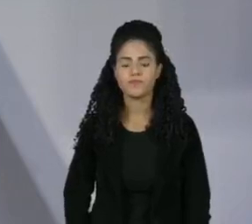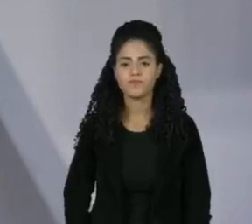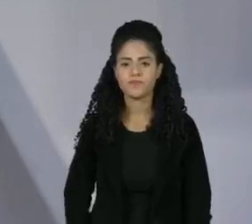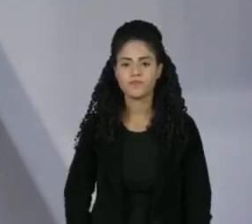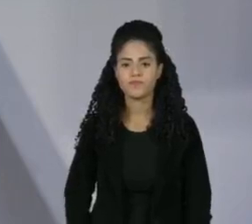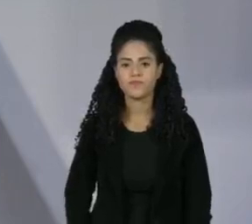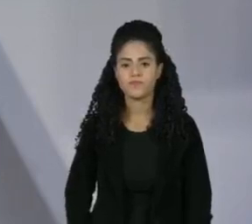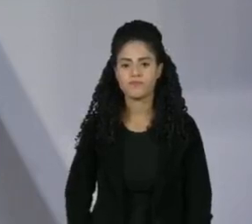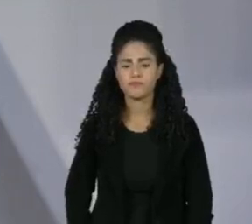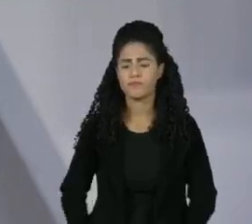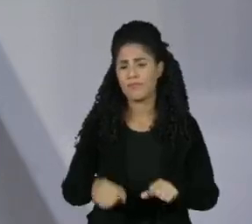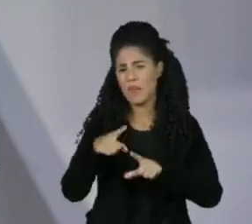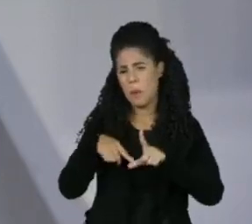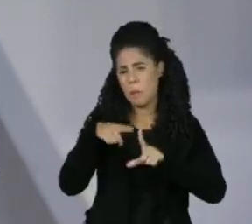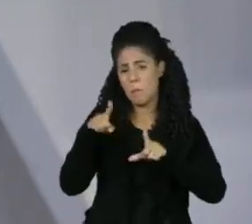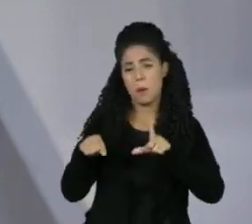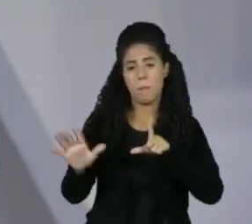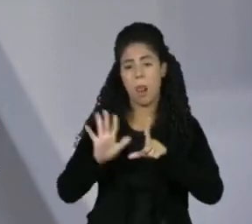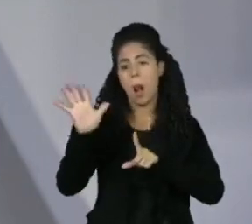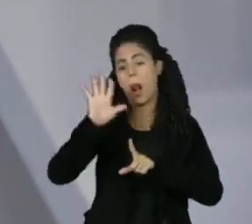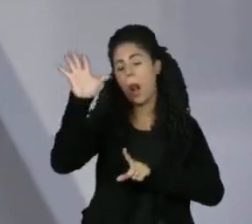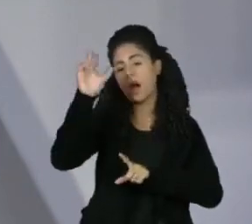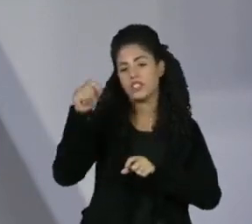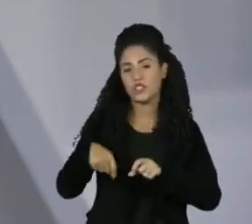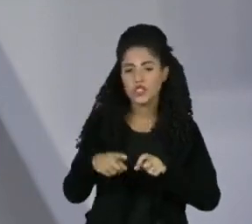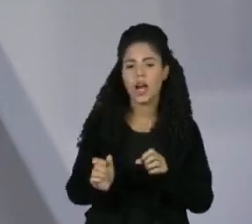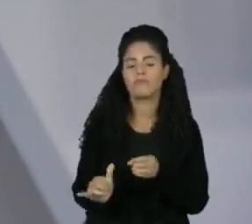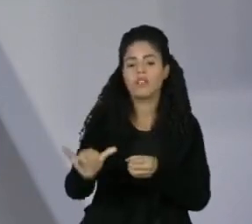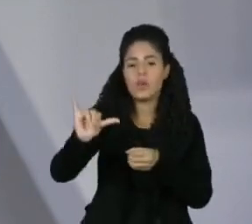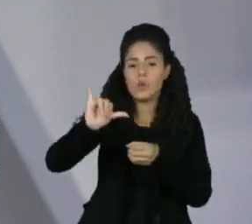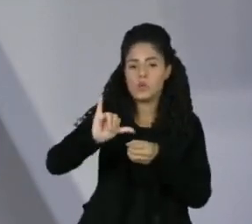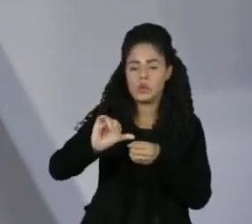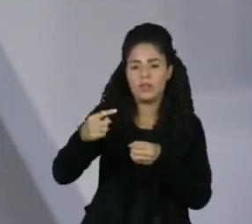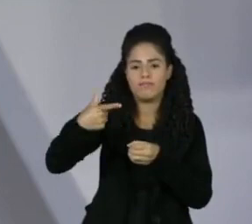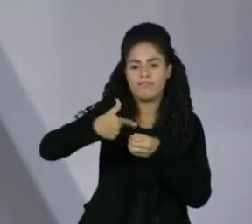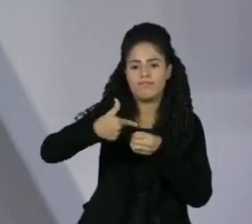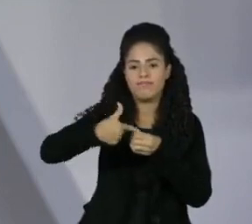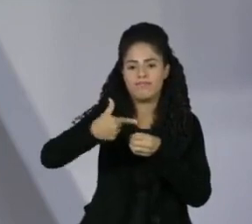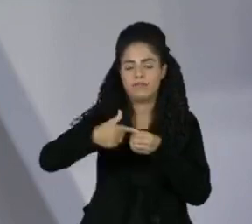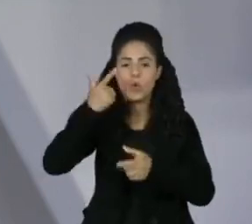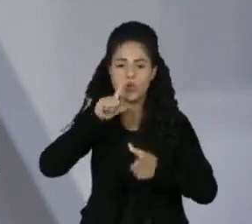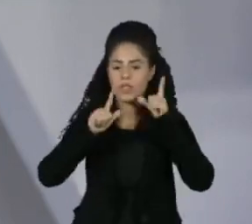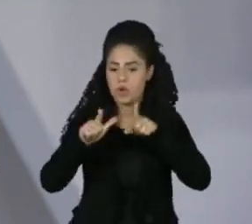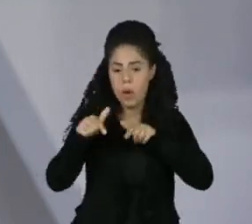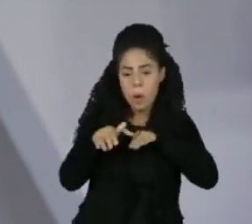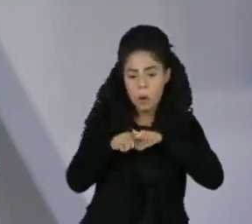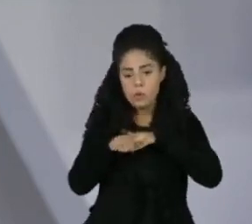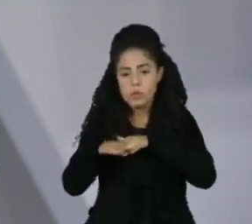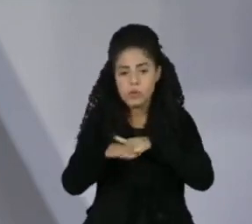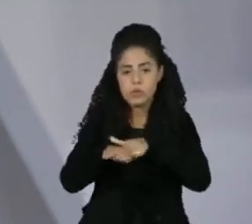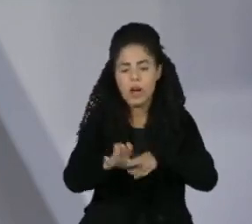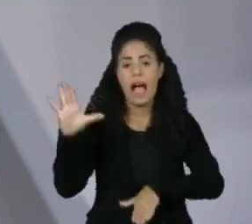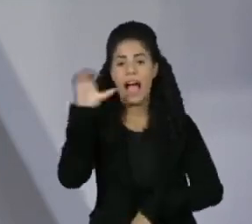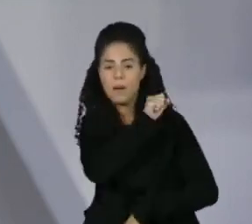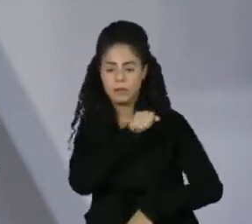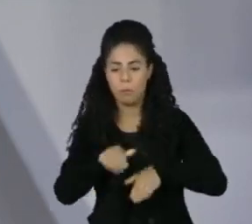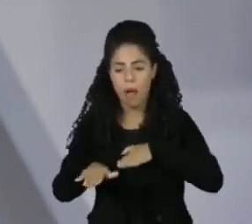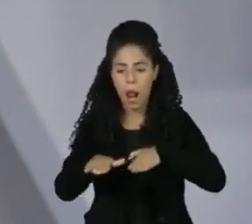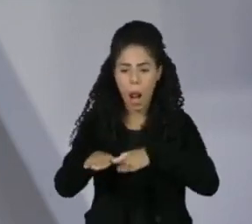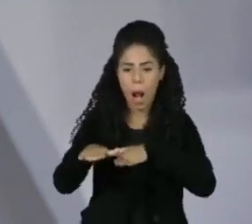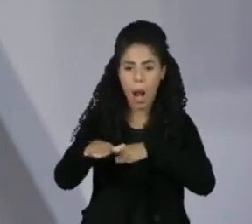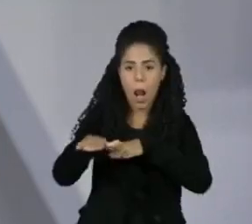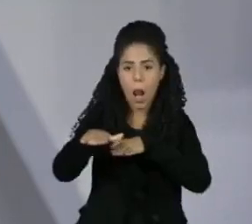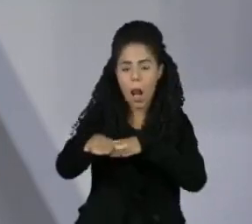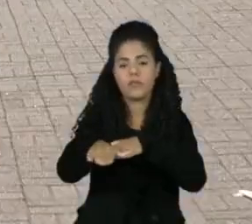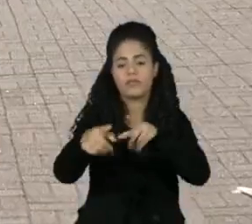O reajuste no preço dos combustíveis já chegou no bolso do consumidor. Quem conseguiu, correu para abastecer o carro antes do aumento, que vale a